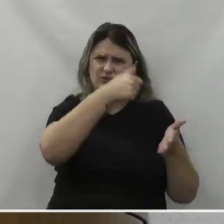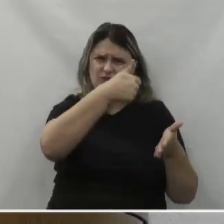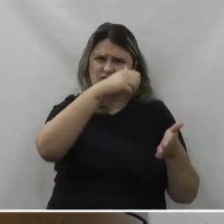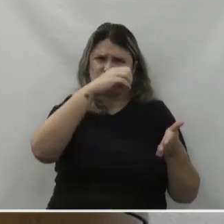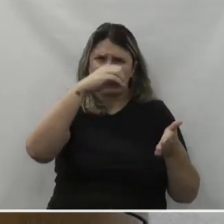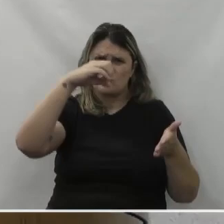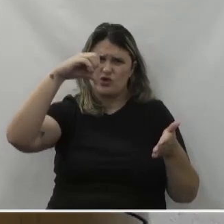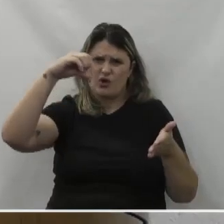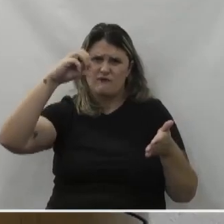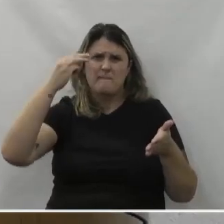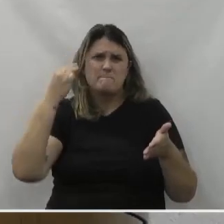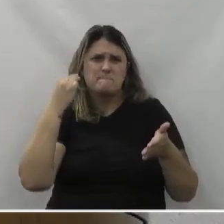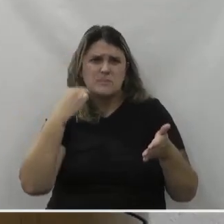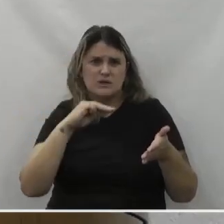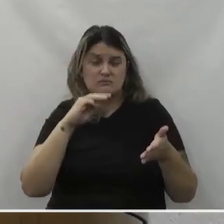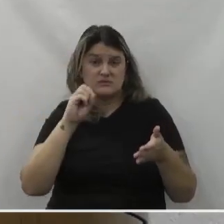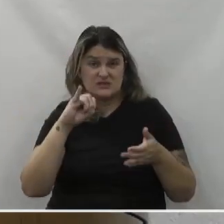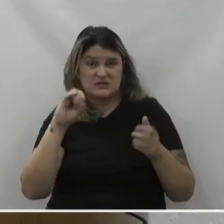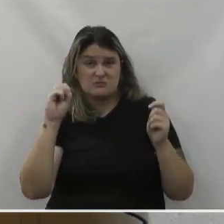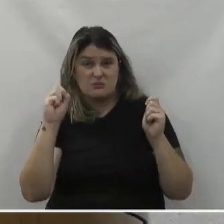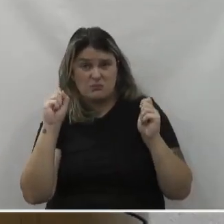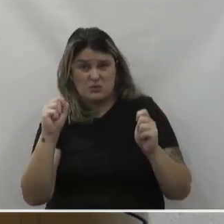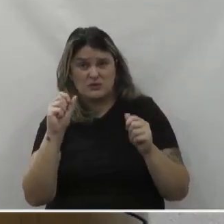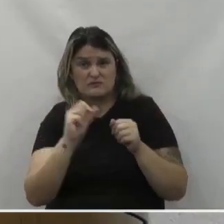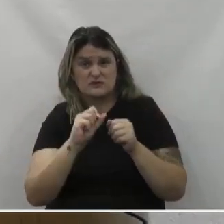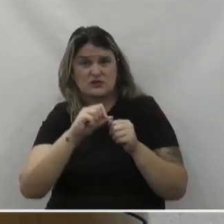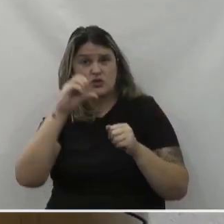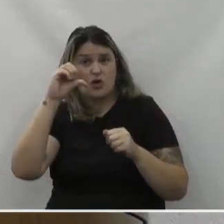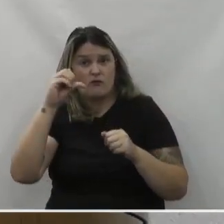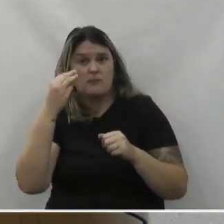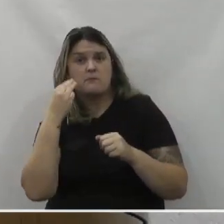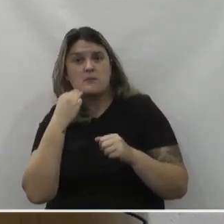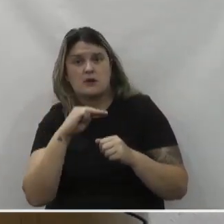milhões se poderia se fazer por 9